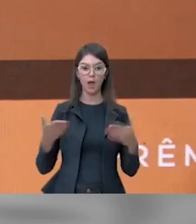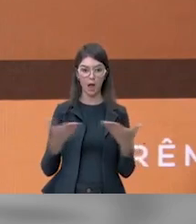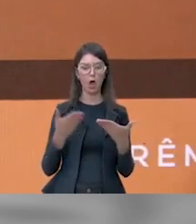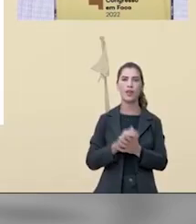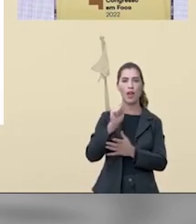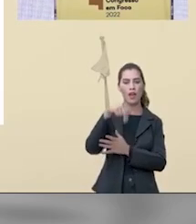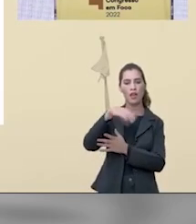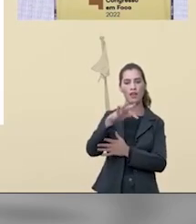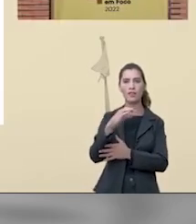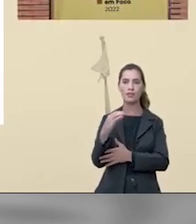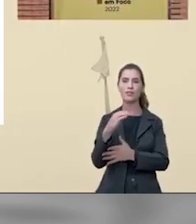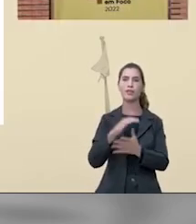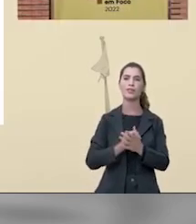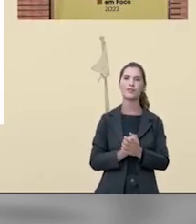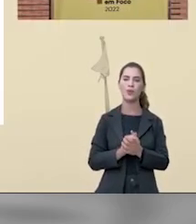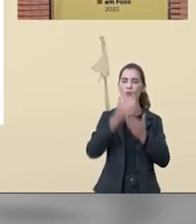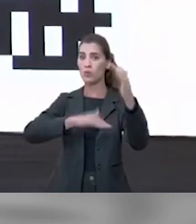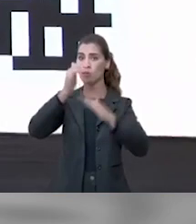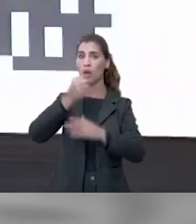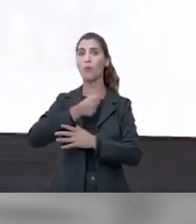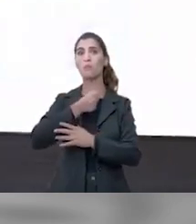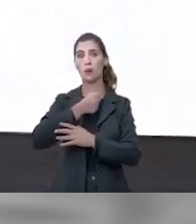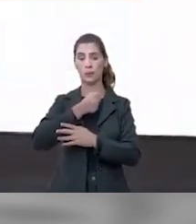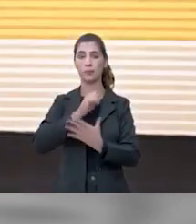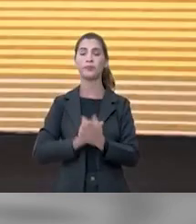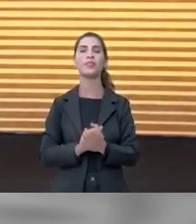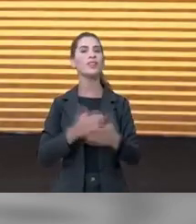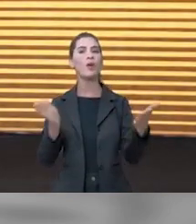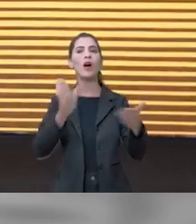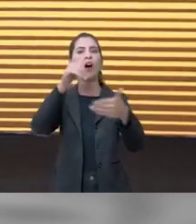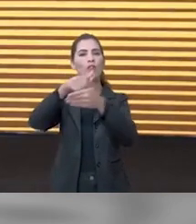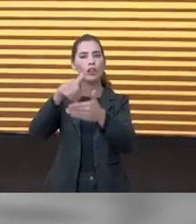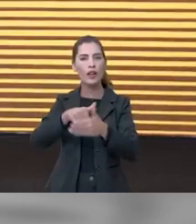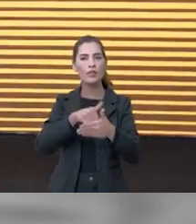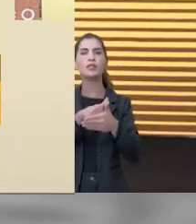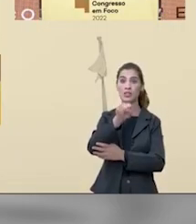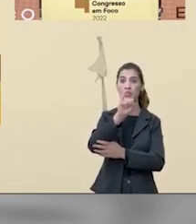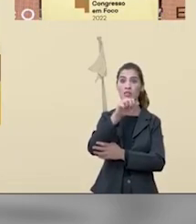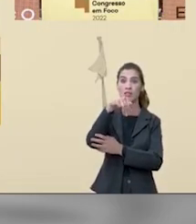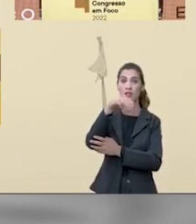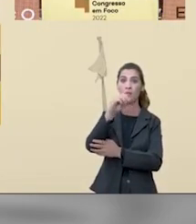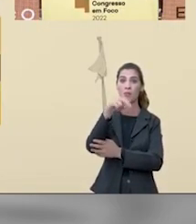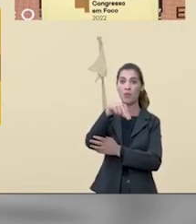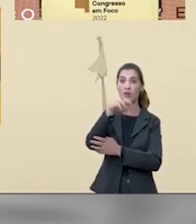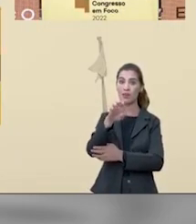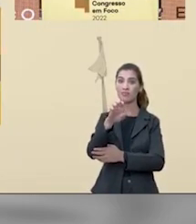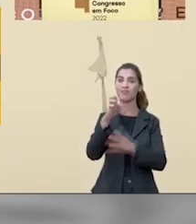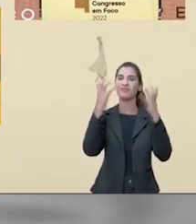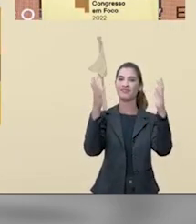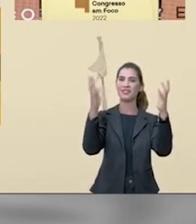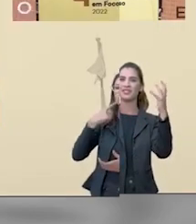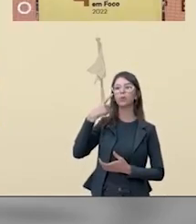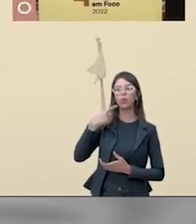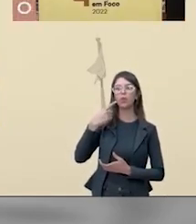de centenas de menções nas redes sociais. A transmissão ao vivo do evento de premiação, em nossos canais no Facebook e no